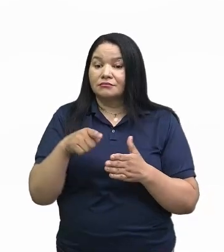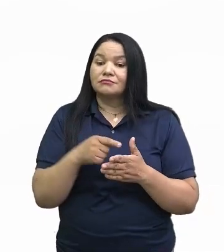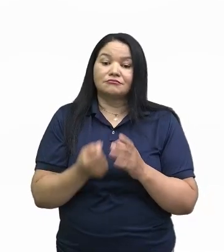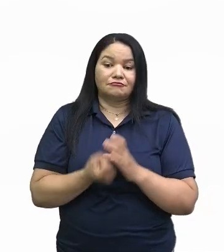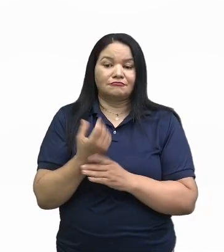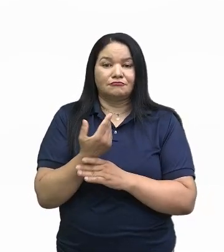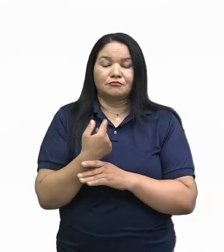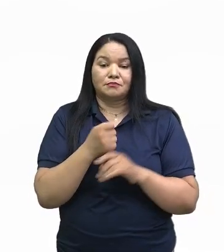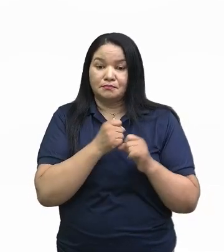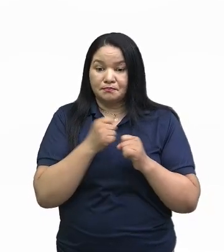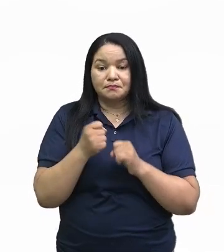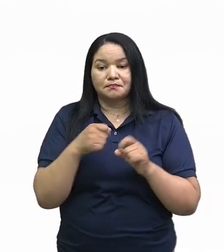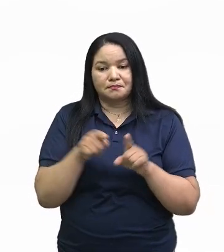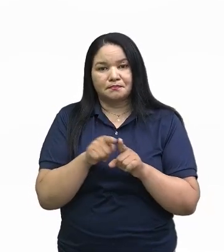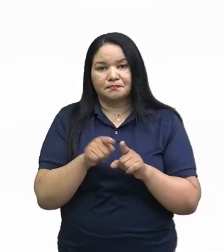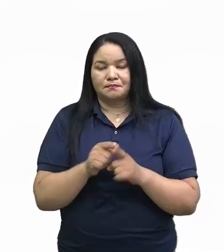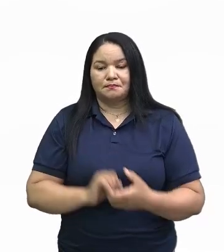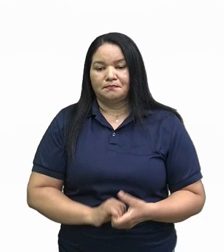de poder